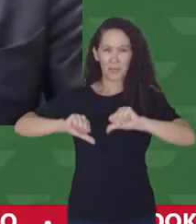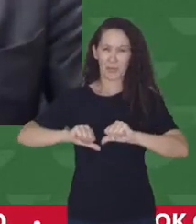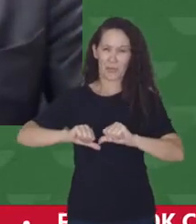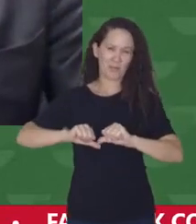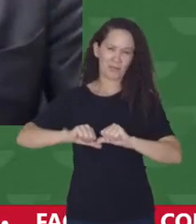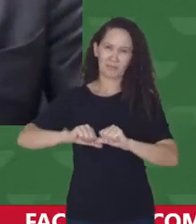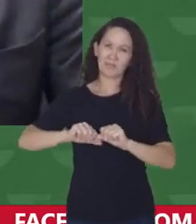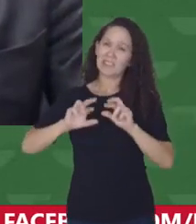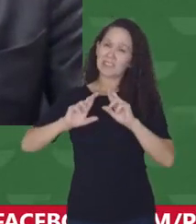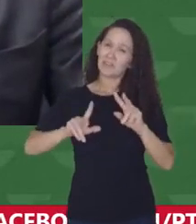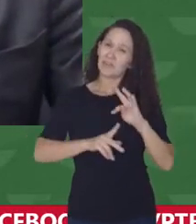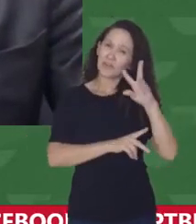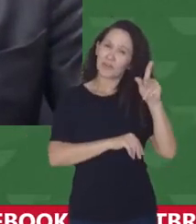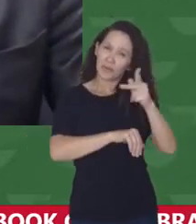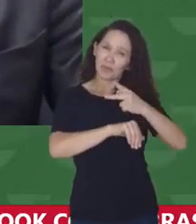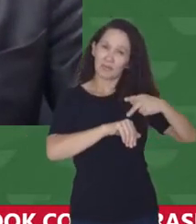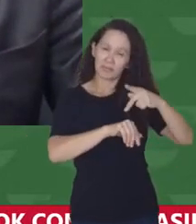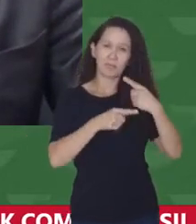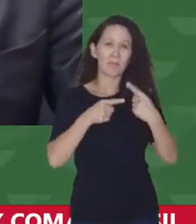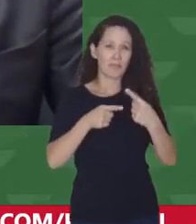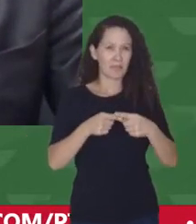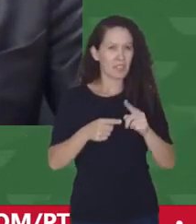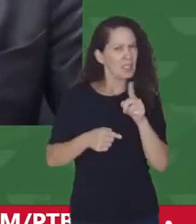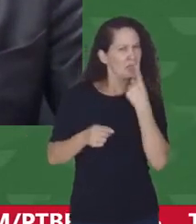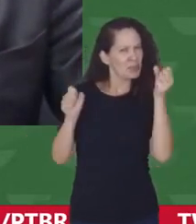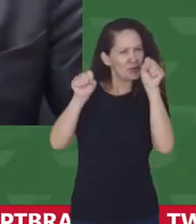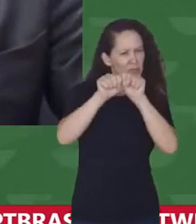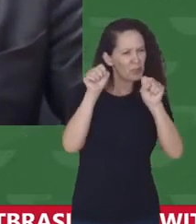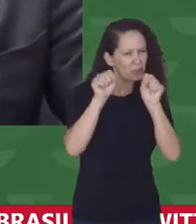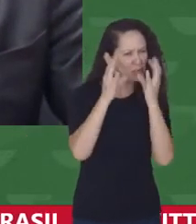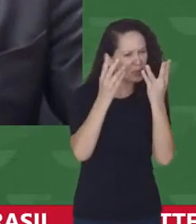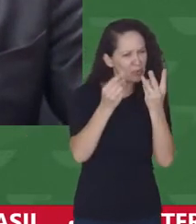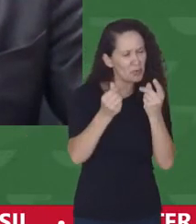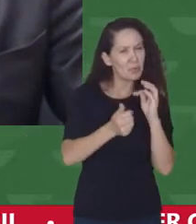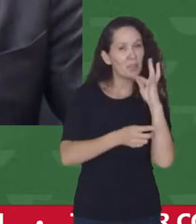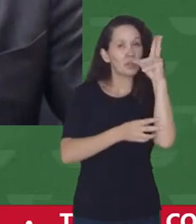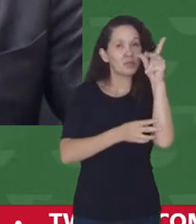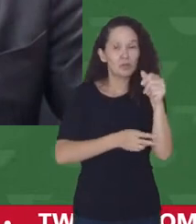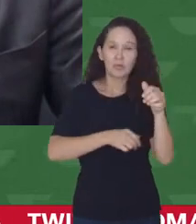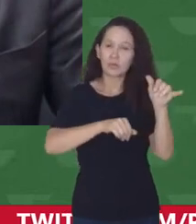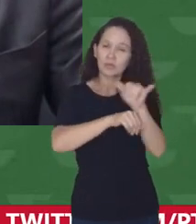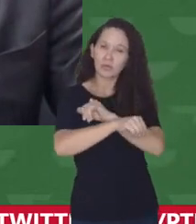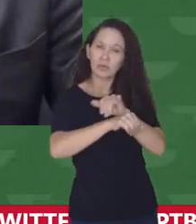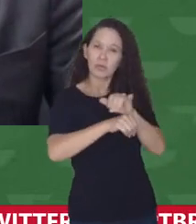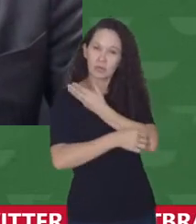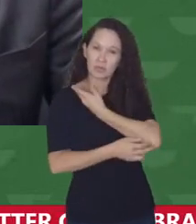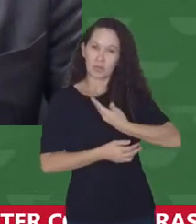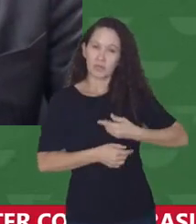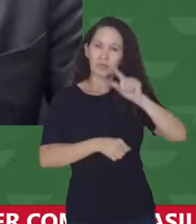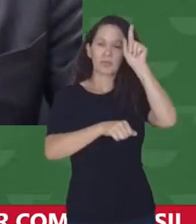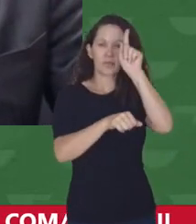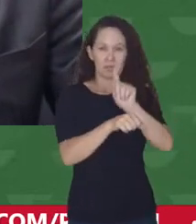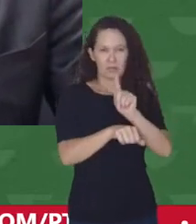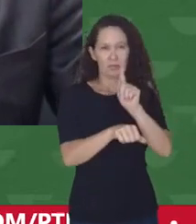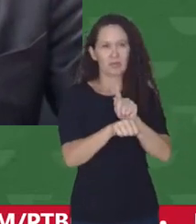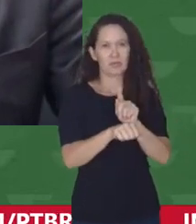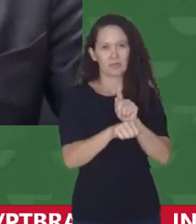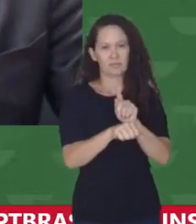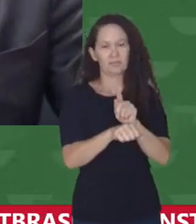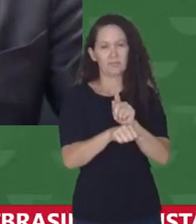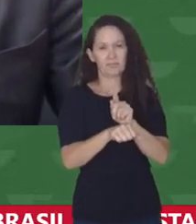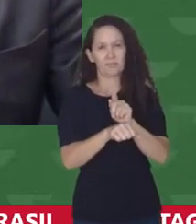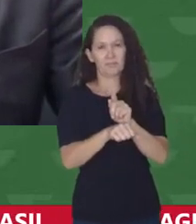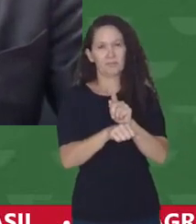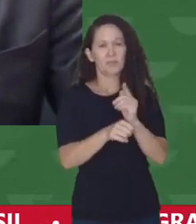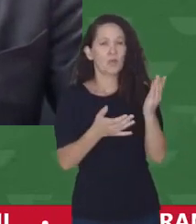da curva. Por quê? Porque nós desmontamos todos os instrumentos públicos de gestão